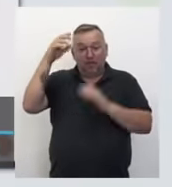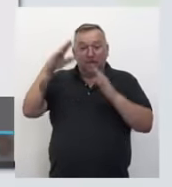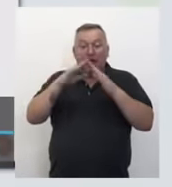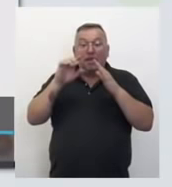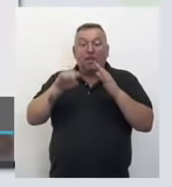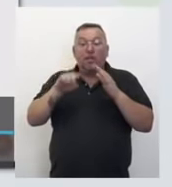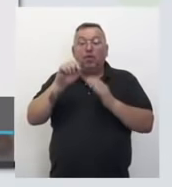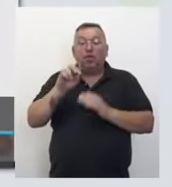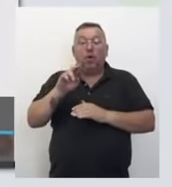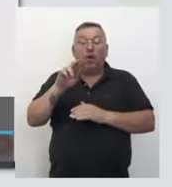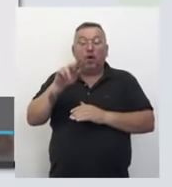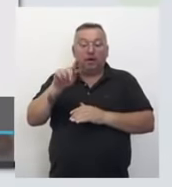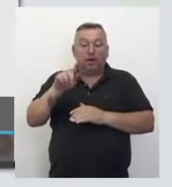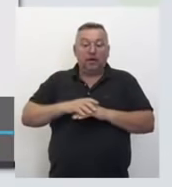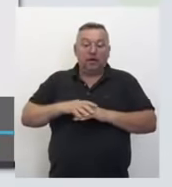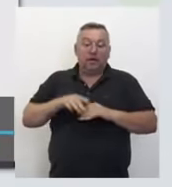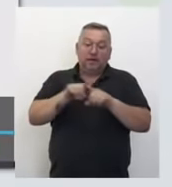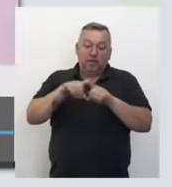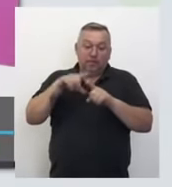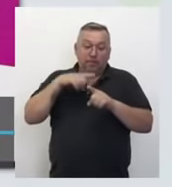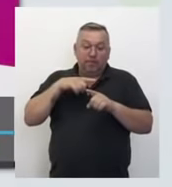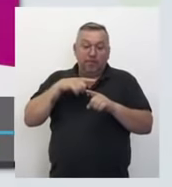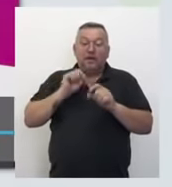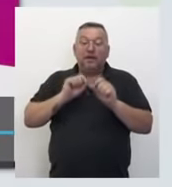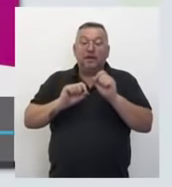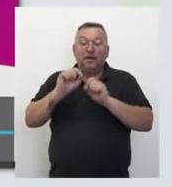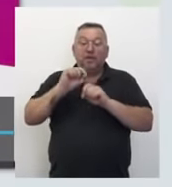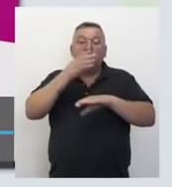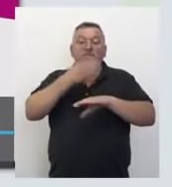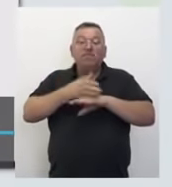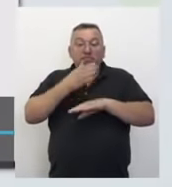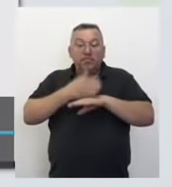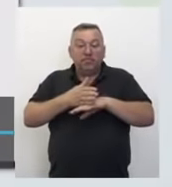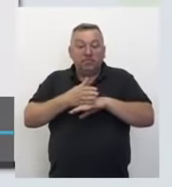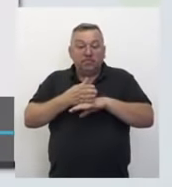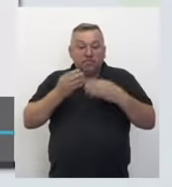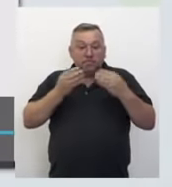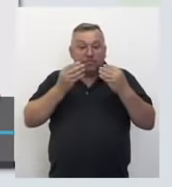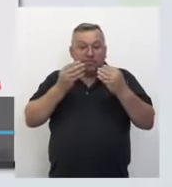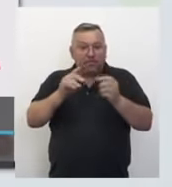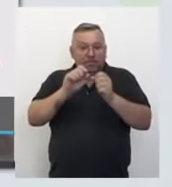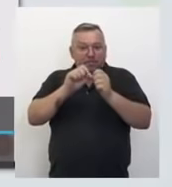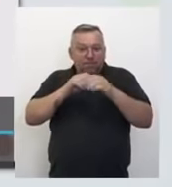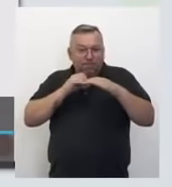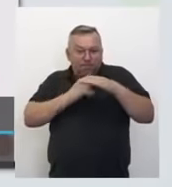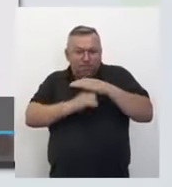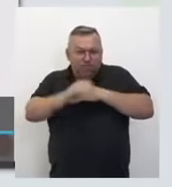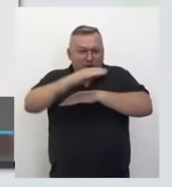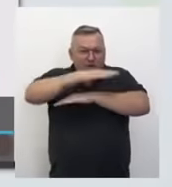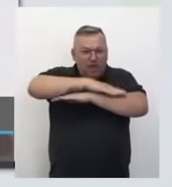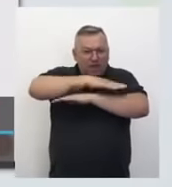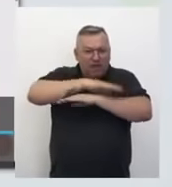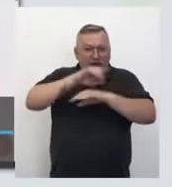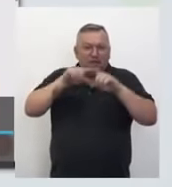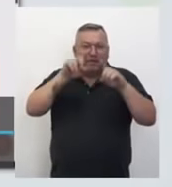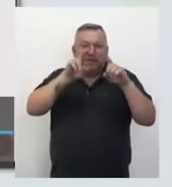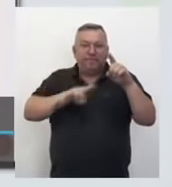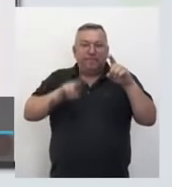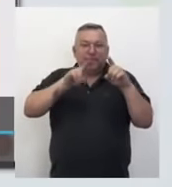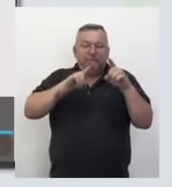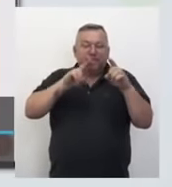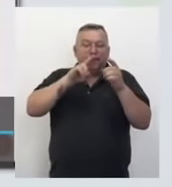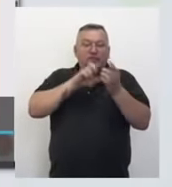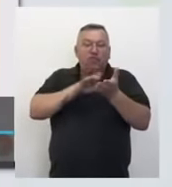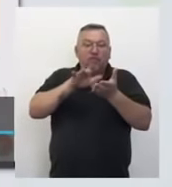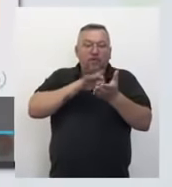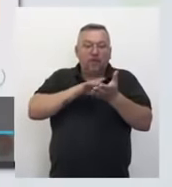aprendizagemcreativaemcasa.org. Lá tem uma atividade que propõe justamente hackear a janela, mas usando um recurso digital